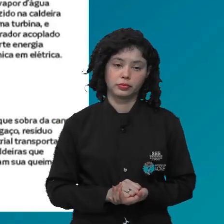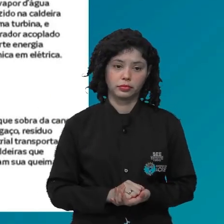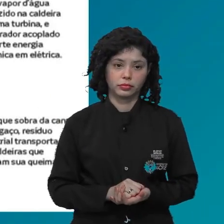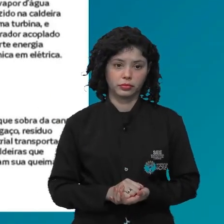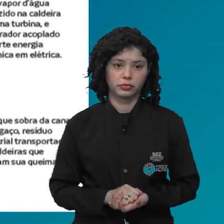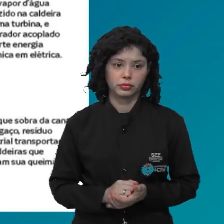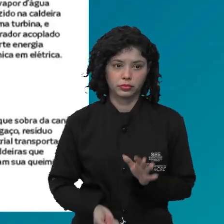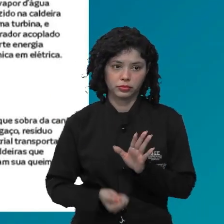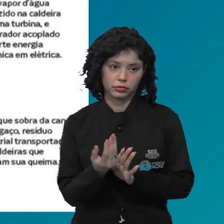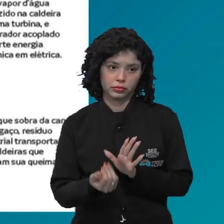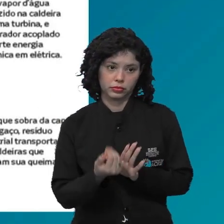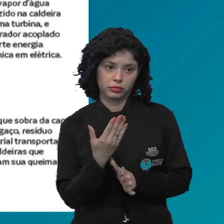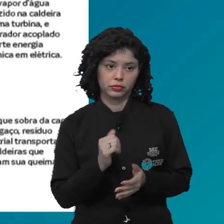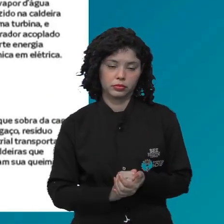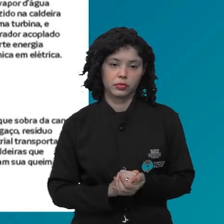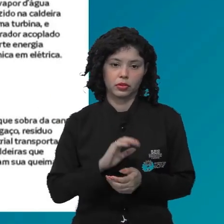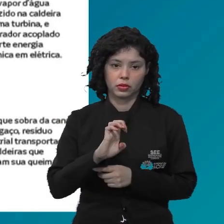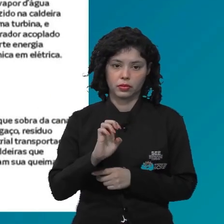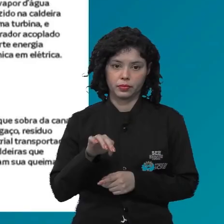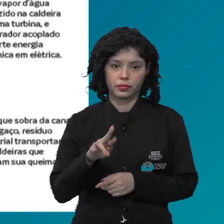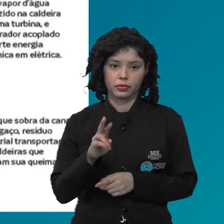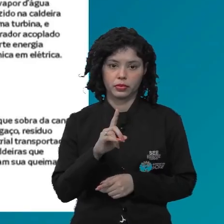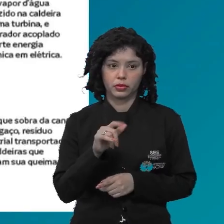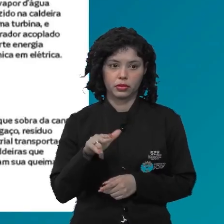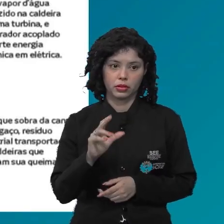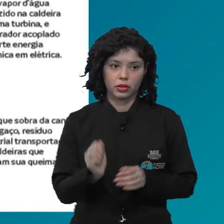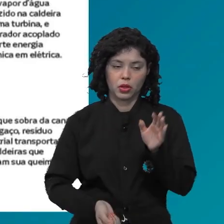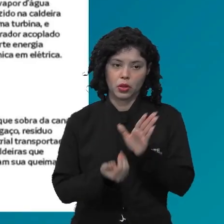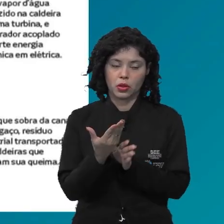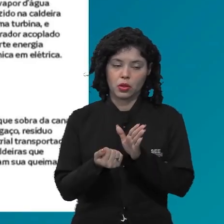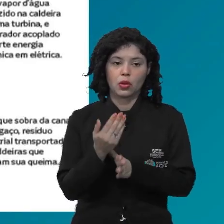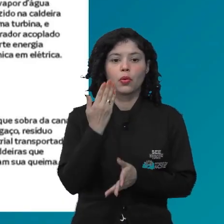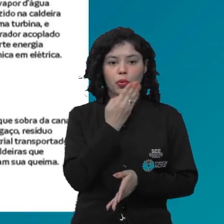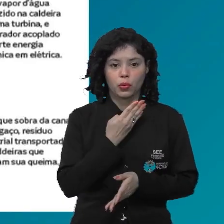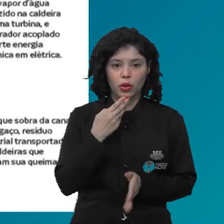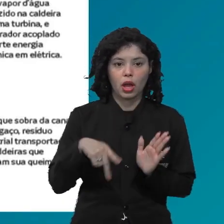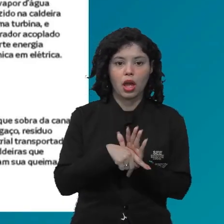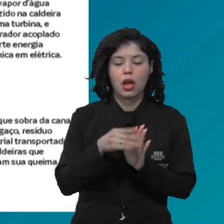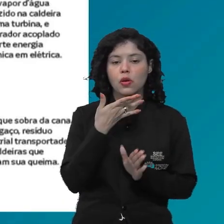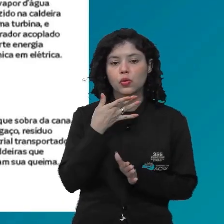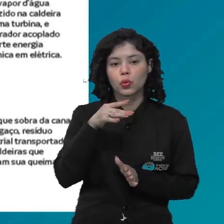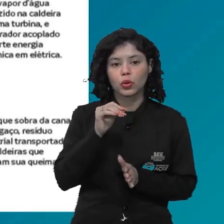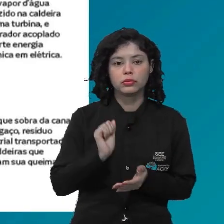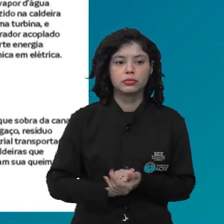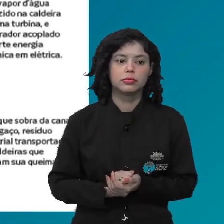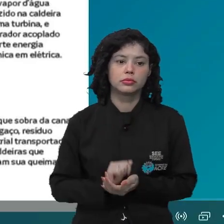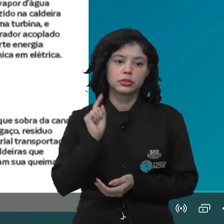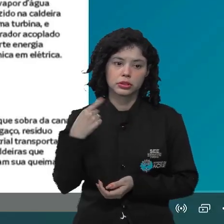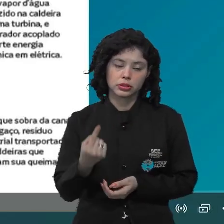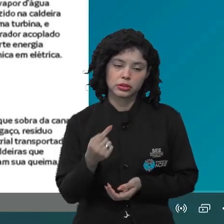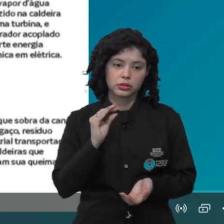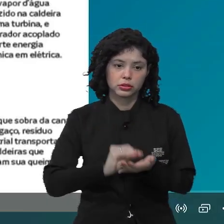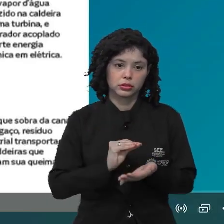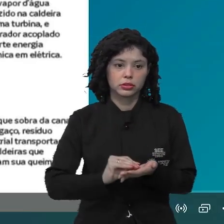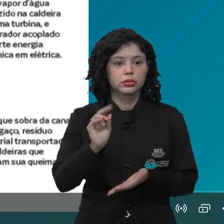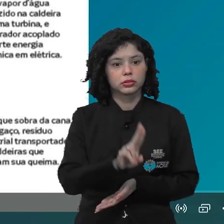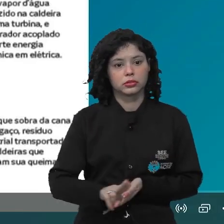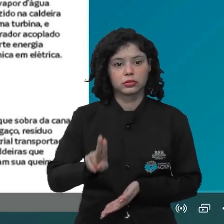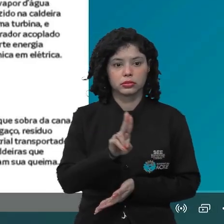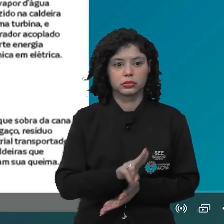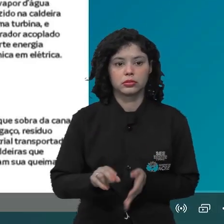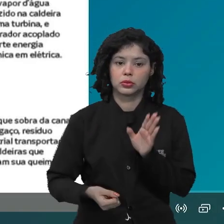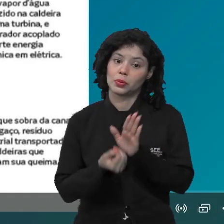cana-de-açúcar. Então, ele vai produzir ali o etanol, também vai ter a produção de açúcar e aquilo que restou, né, ele vai ser utilizado ali